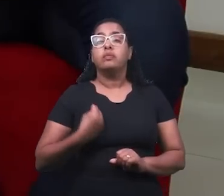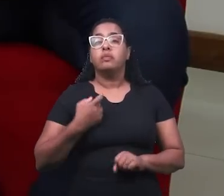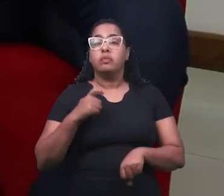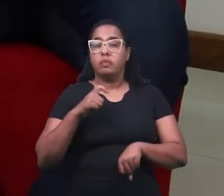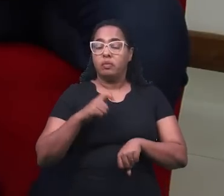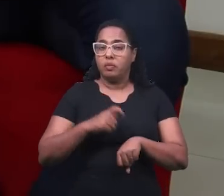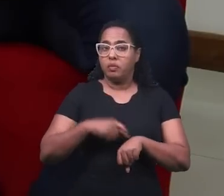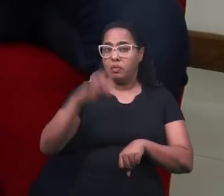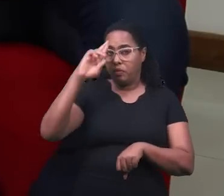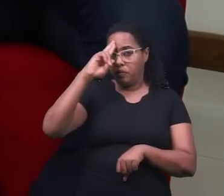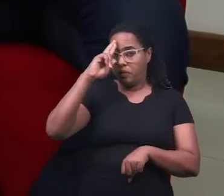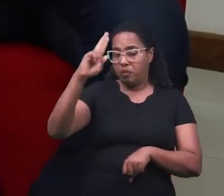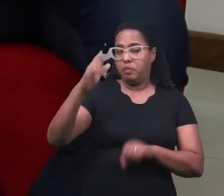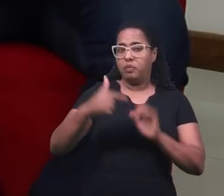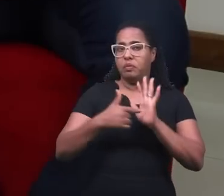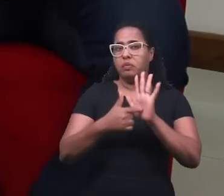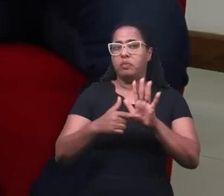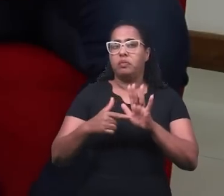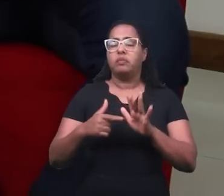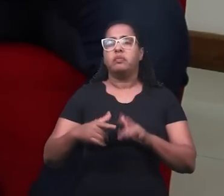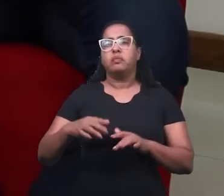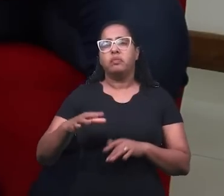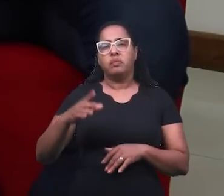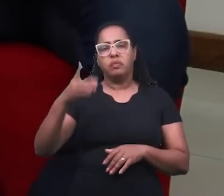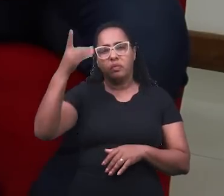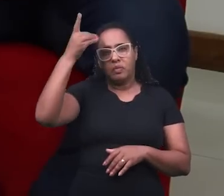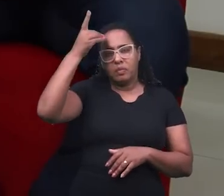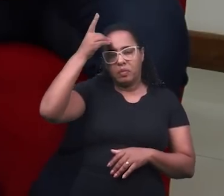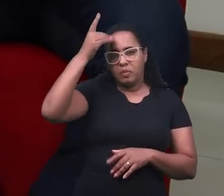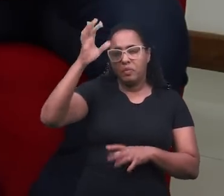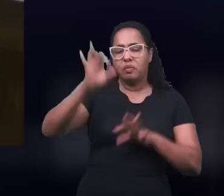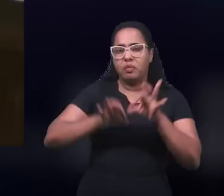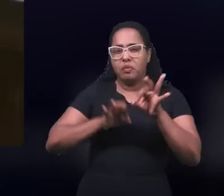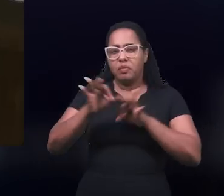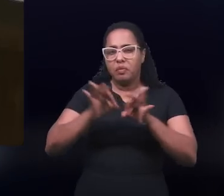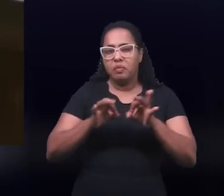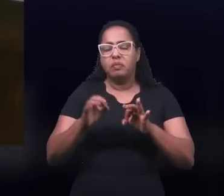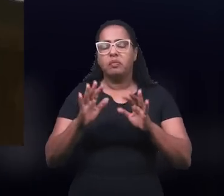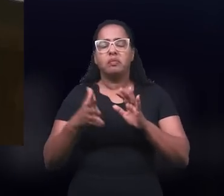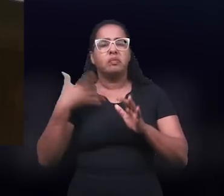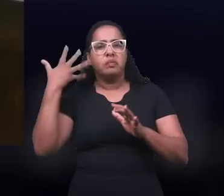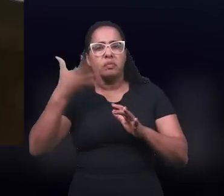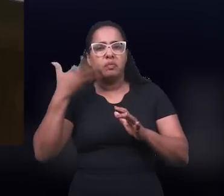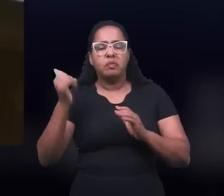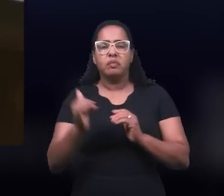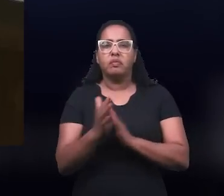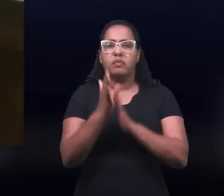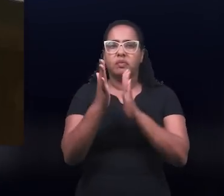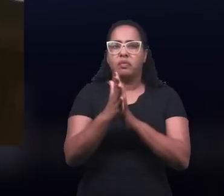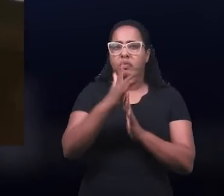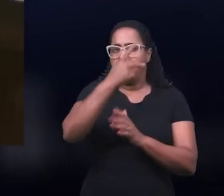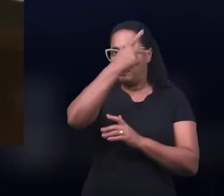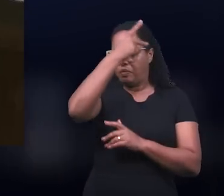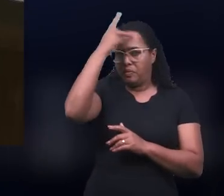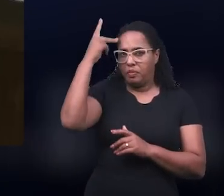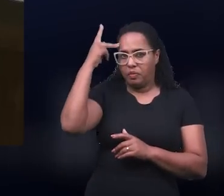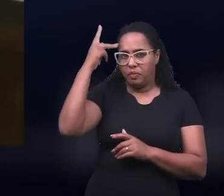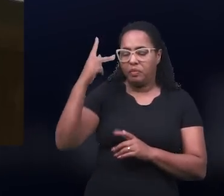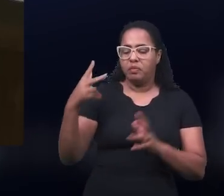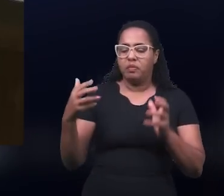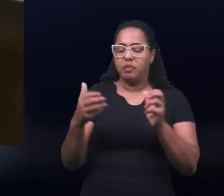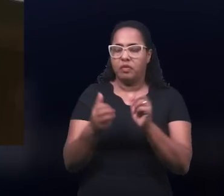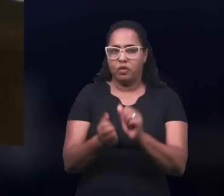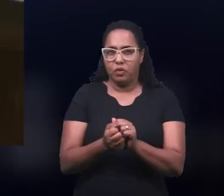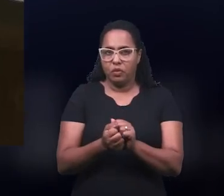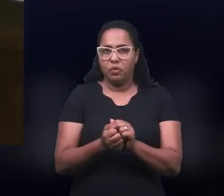Senhor mostrou para nós, um momento de aperfeiçoamento nos dons, na palavra, né, louvor. Né, e aquelas pessoas que ali